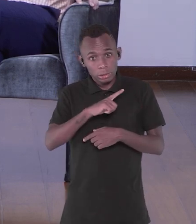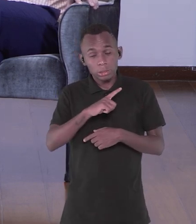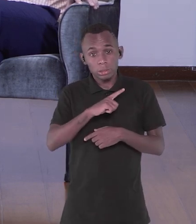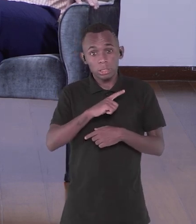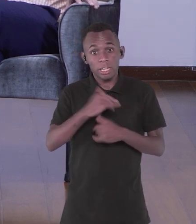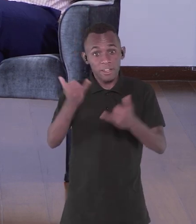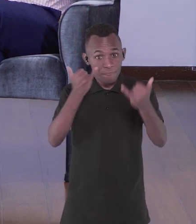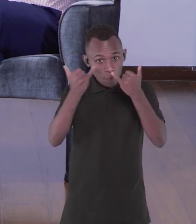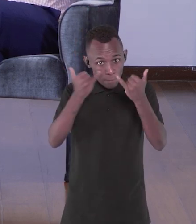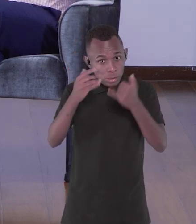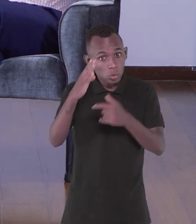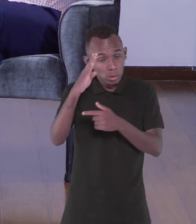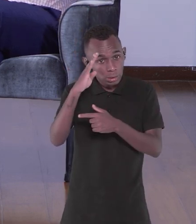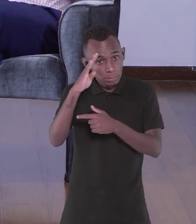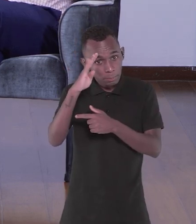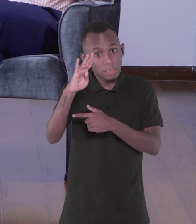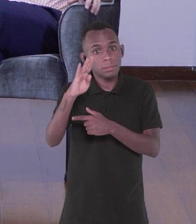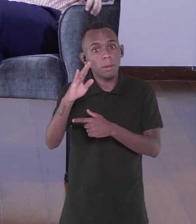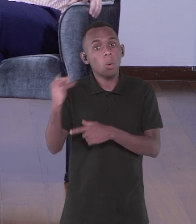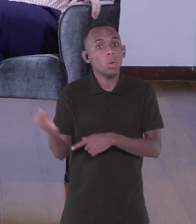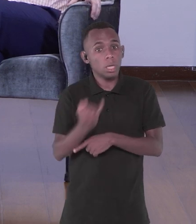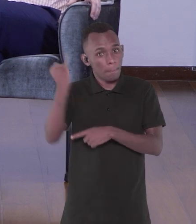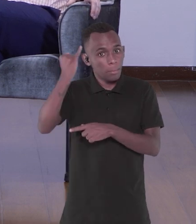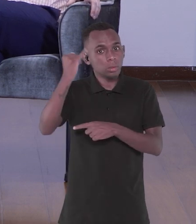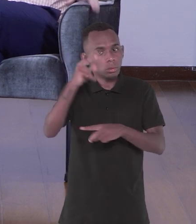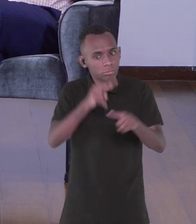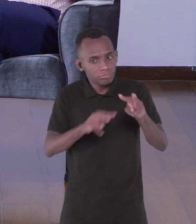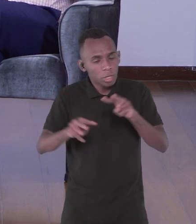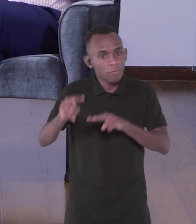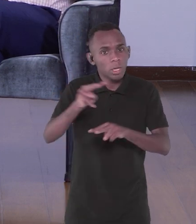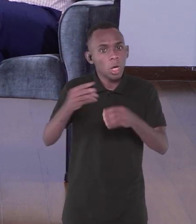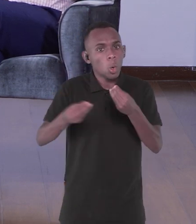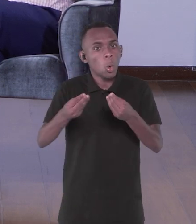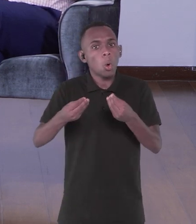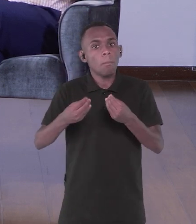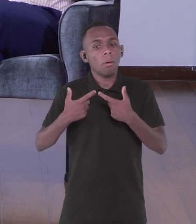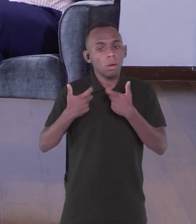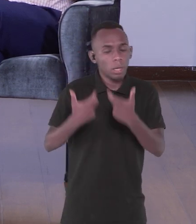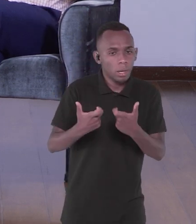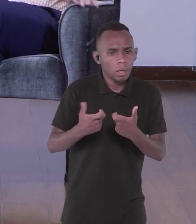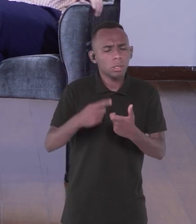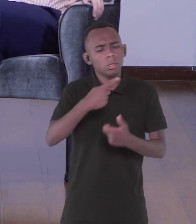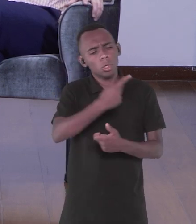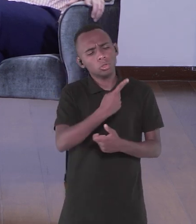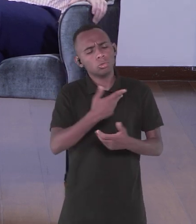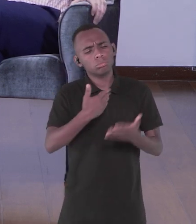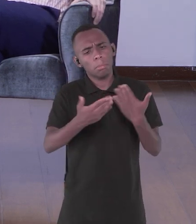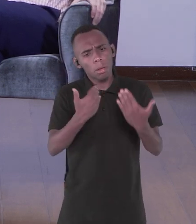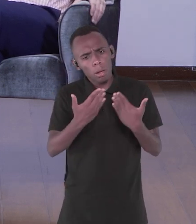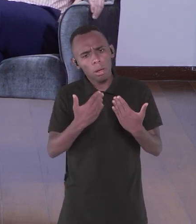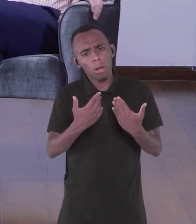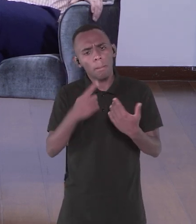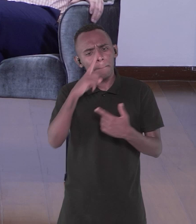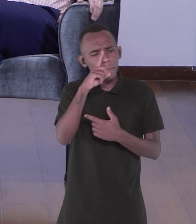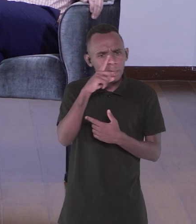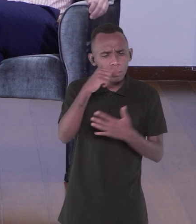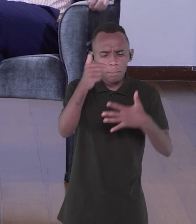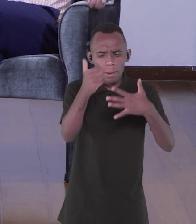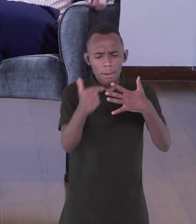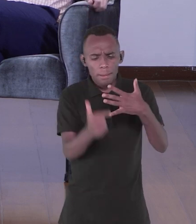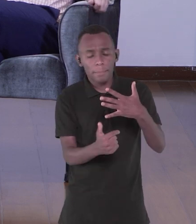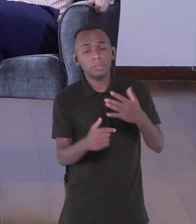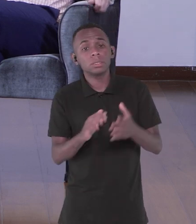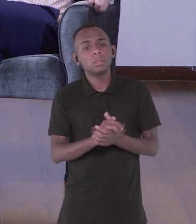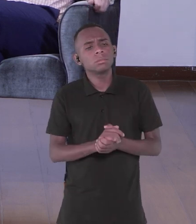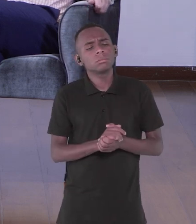alguém que tinha acesso, obviamente, a toda a análise. E a gente conversando sobre os riscos, etc., eu falo para ele,